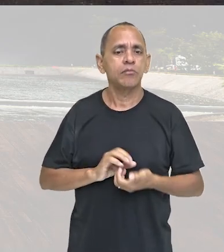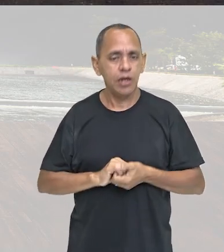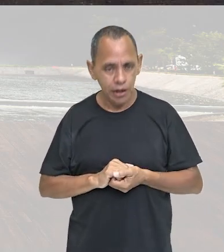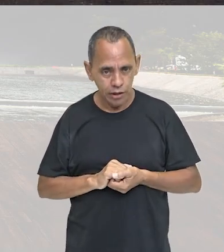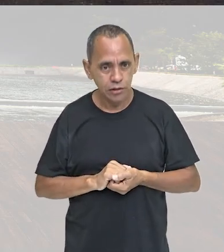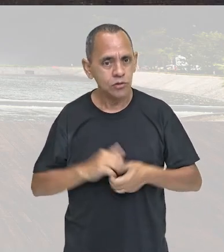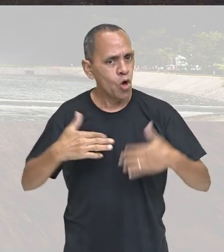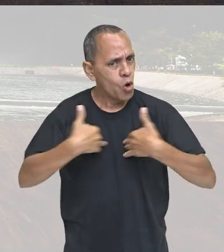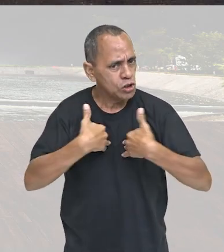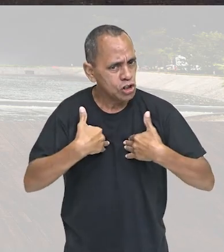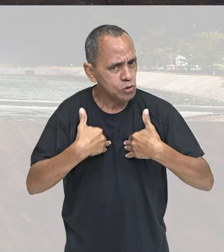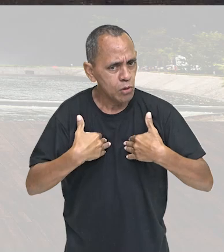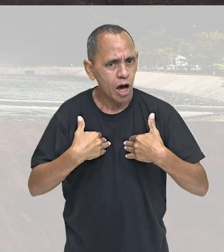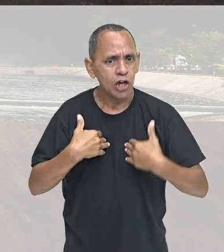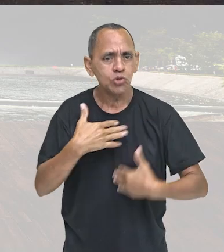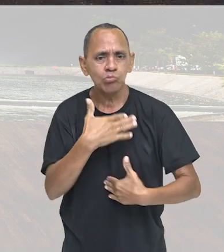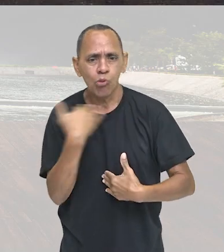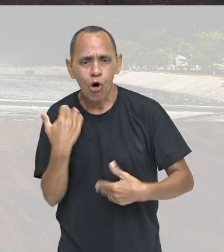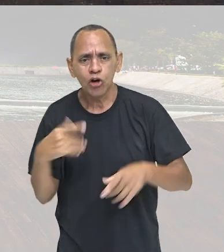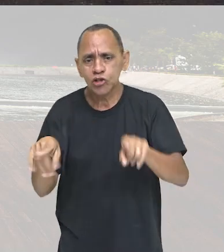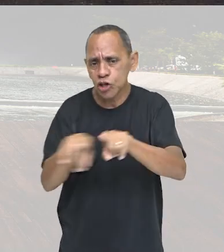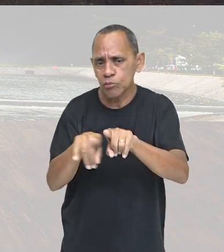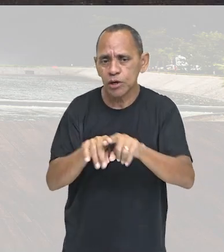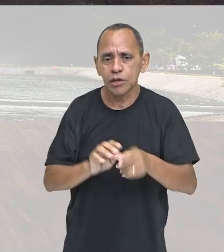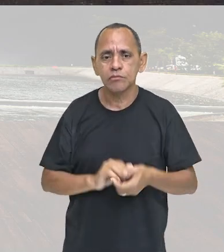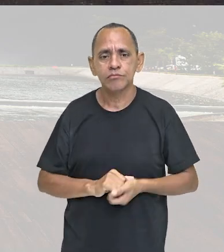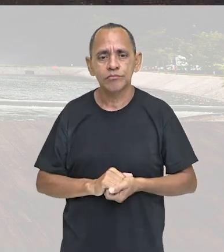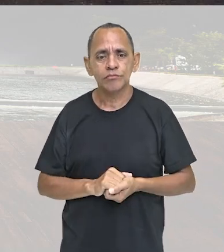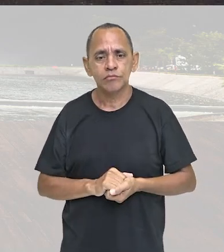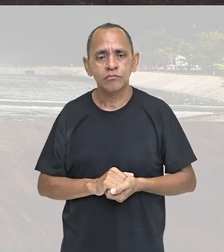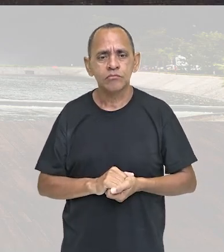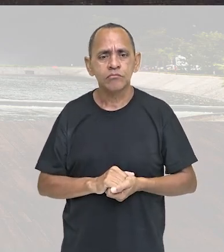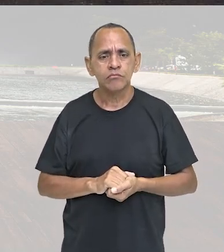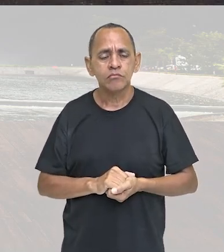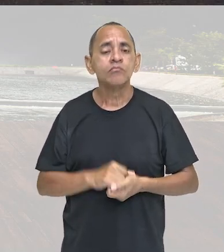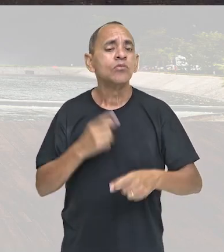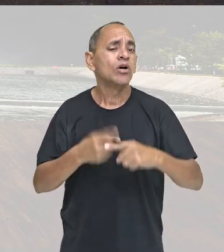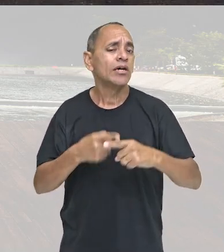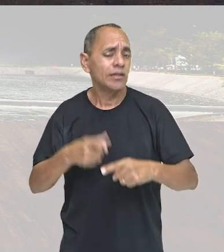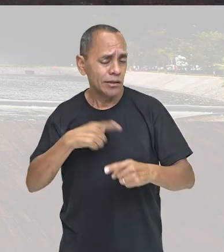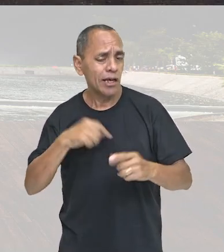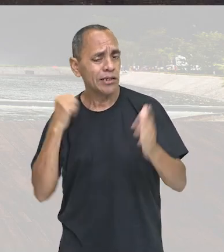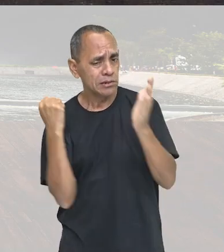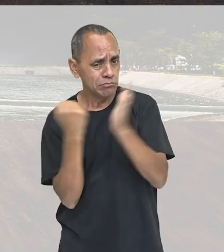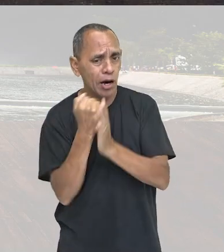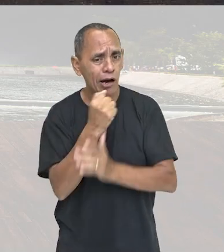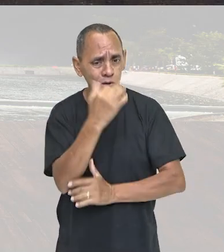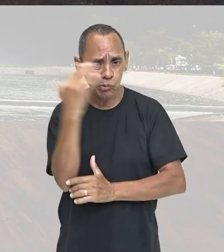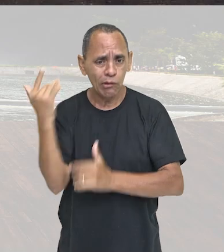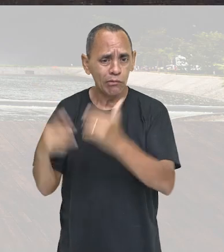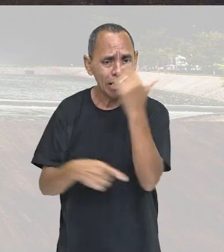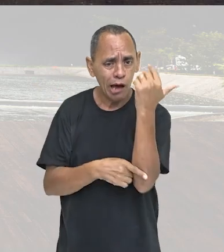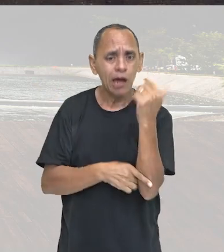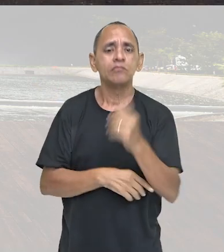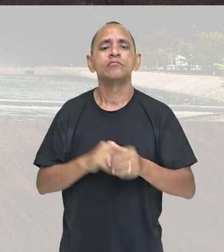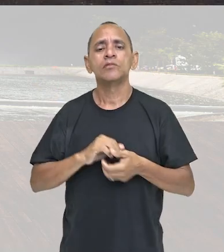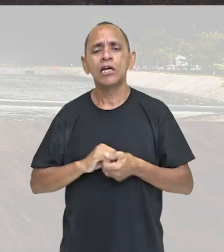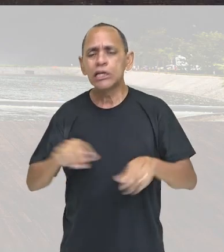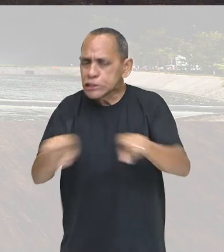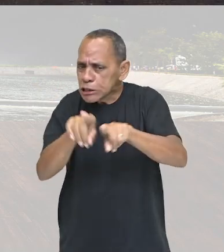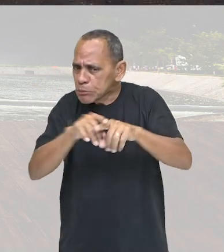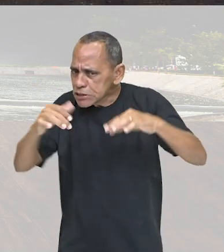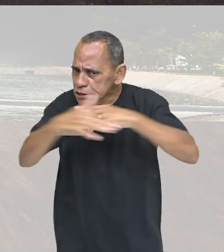morrem. Simplesmente ali tem esse impacto ambiental. Além do que, algumas cidades próximas também